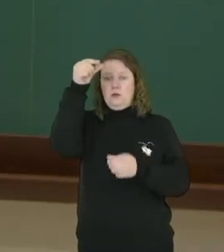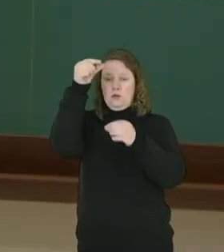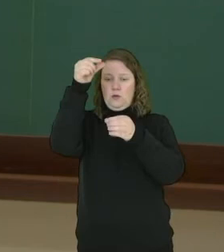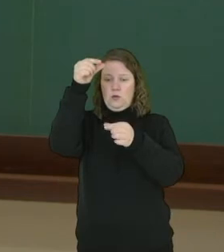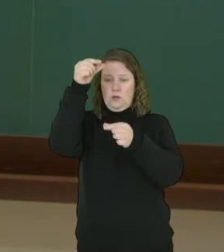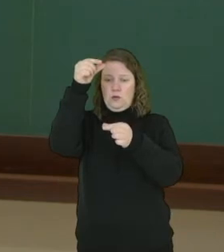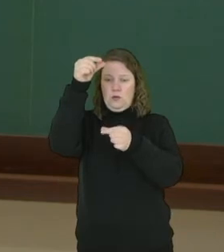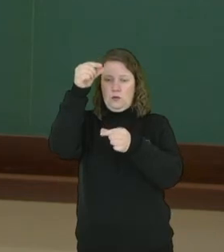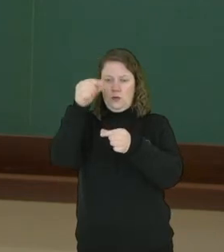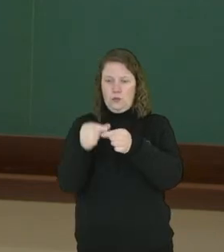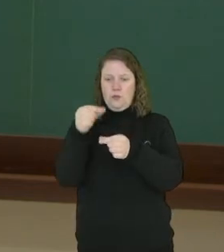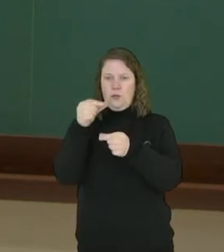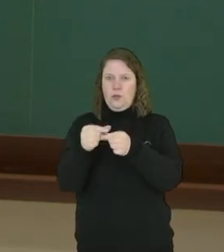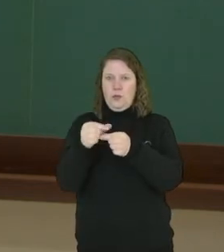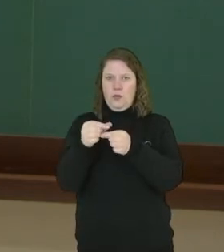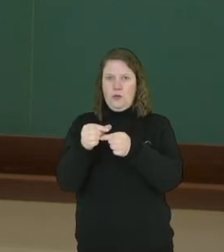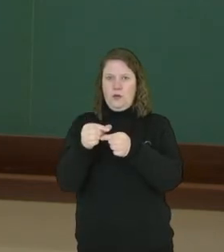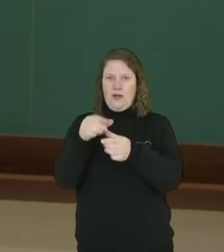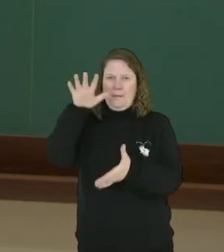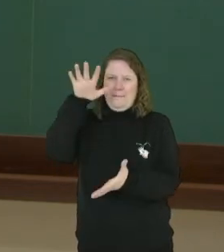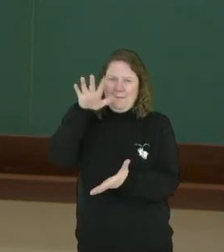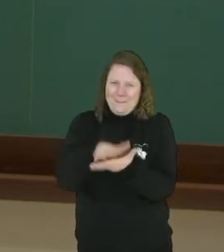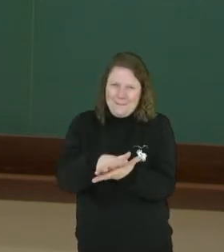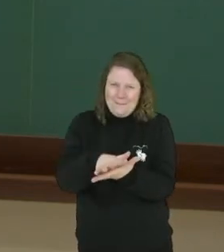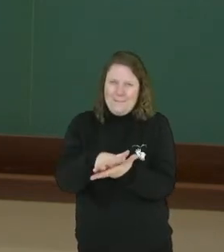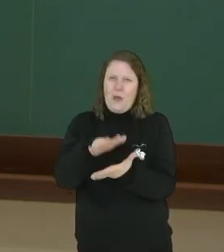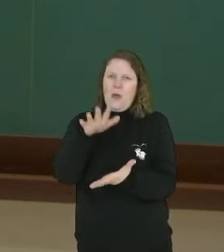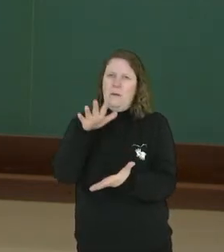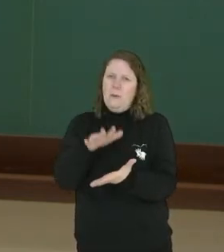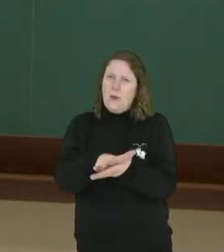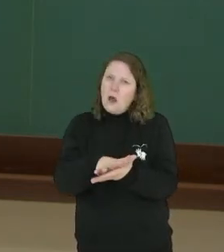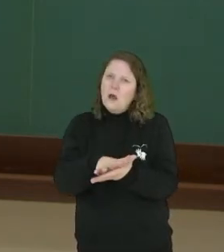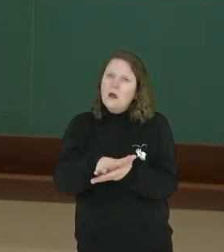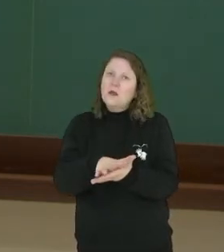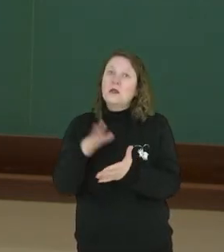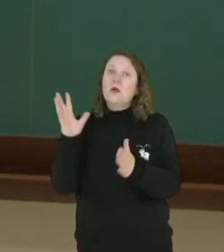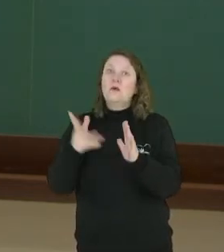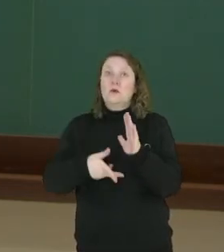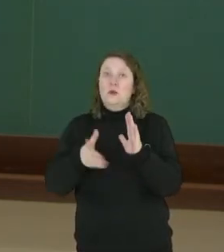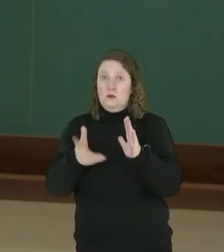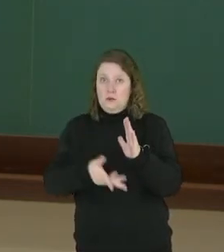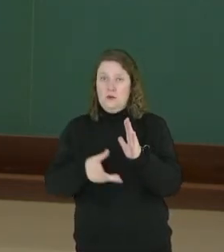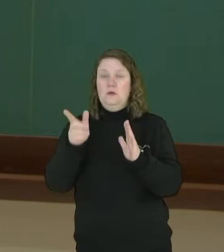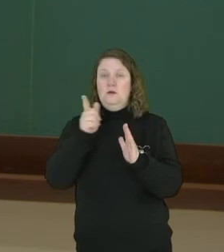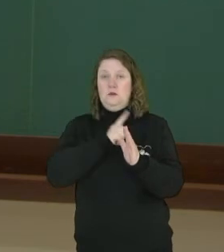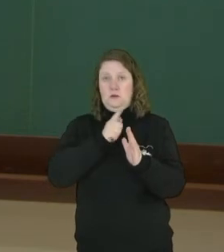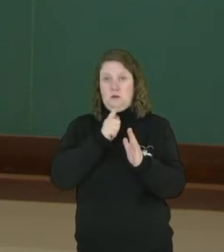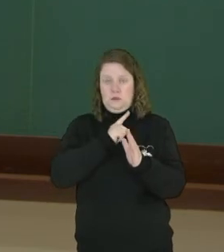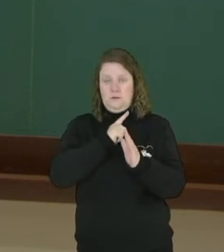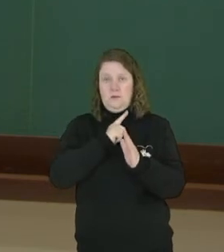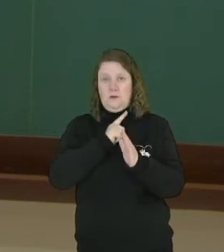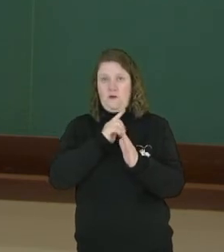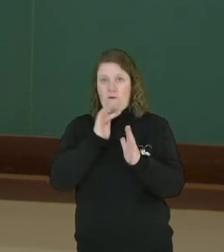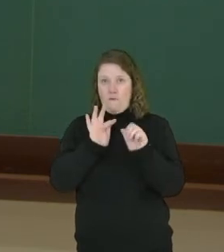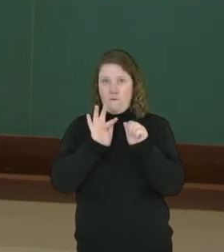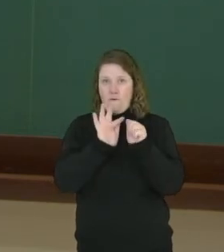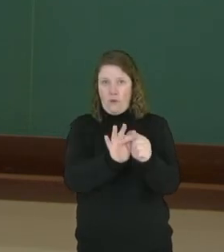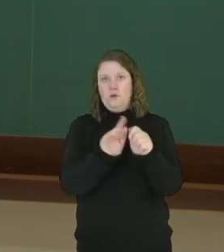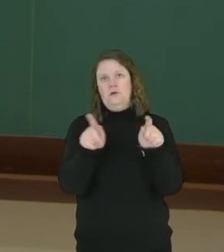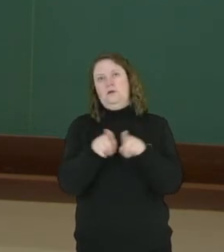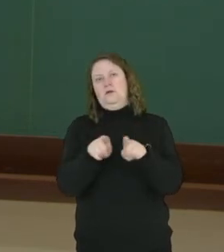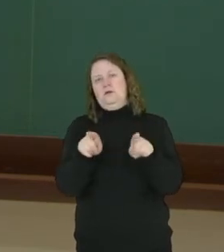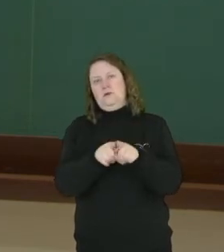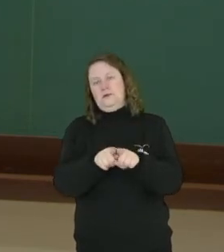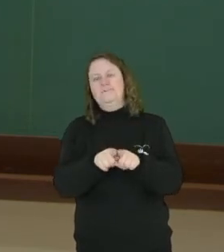certa altura, certo? E ele chega aqui com uma certa velocidade. A energia cinética do bloco que cai se transforma em